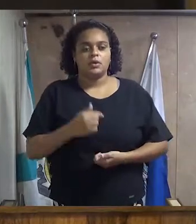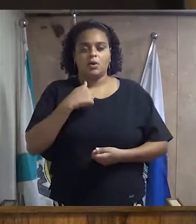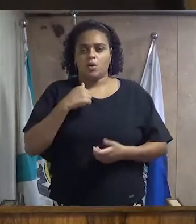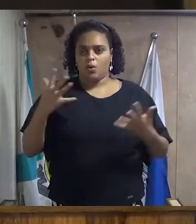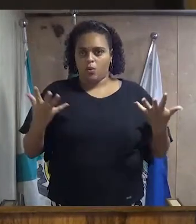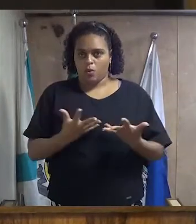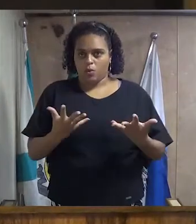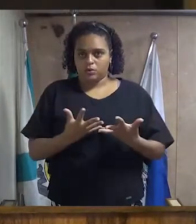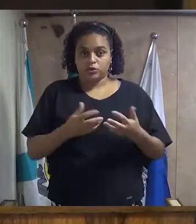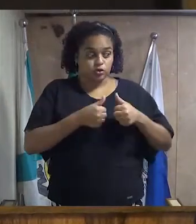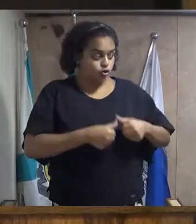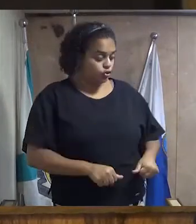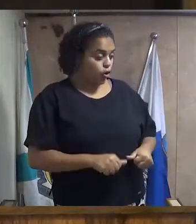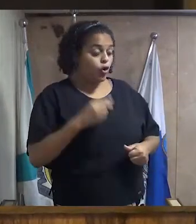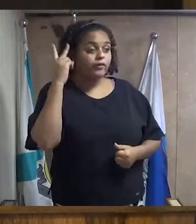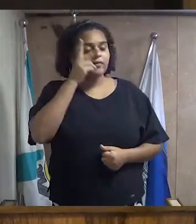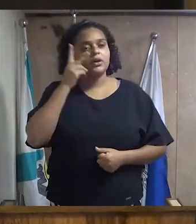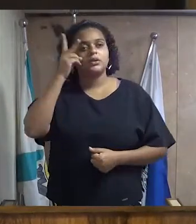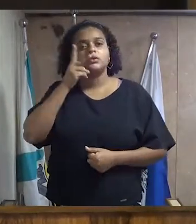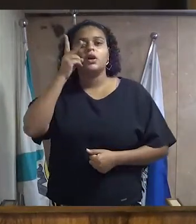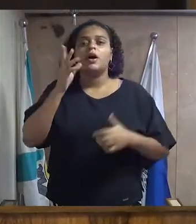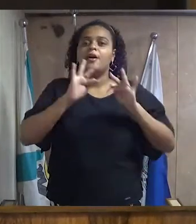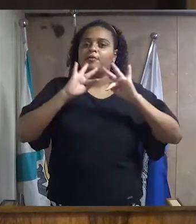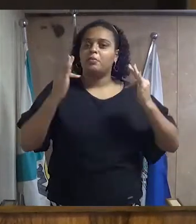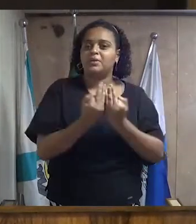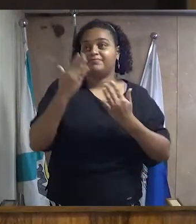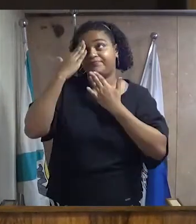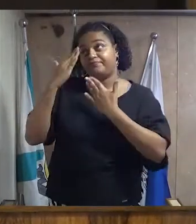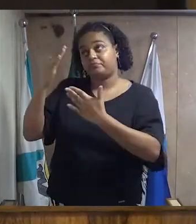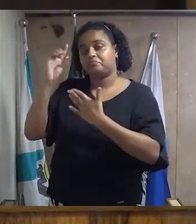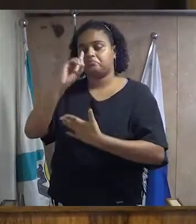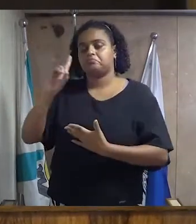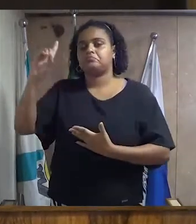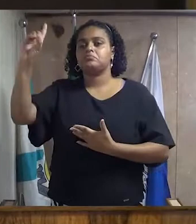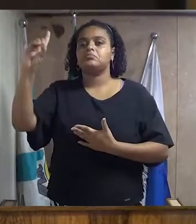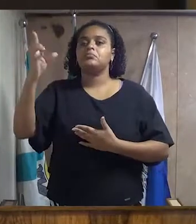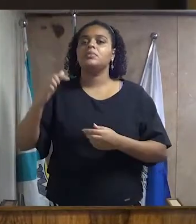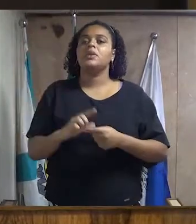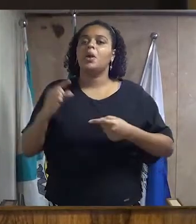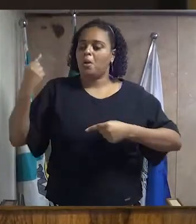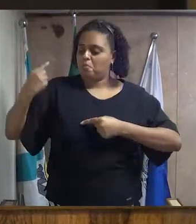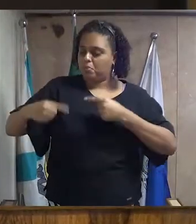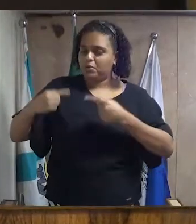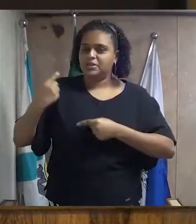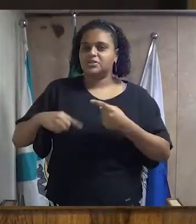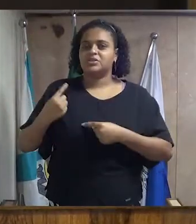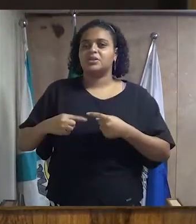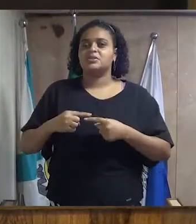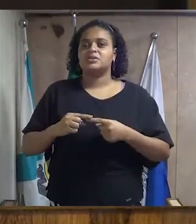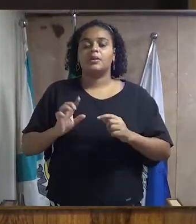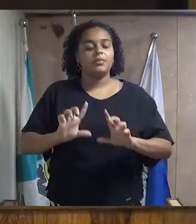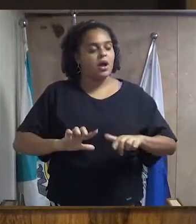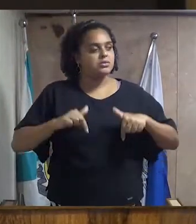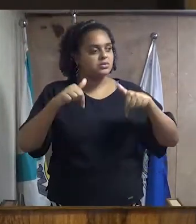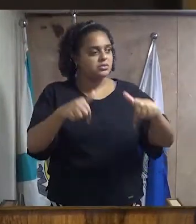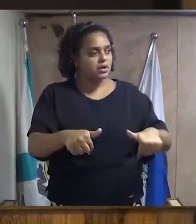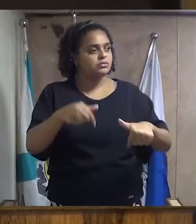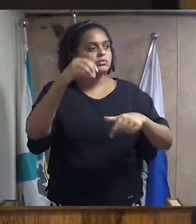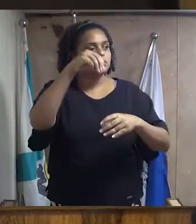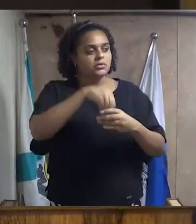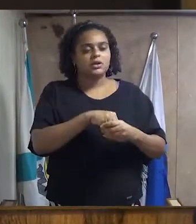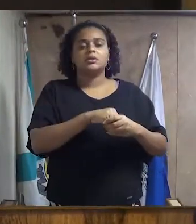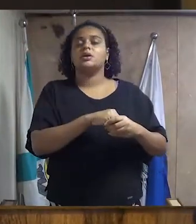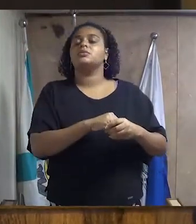hoje, vereador, venho de uma família, graças a Deus, de trajetória política, sempre atuante aqui na minha cidade. Meu